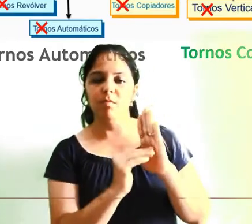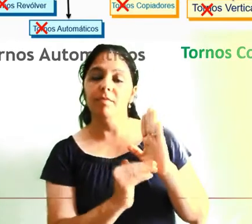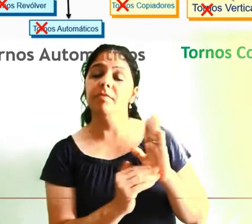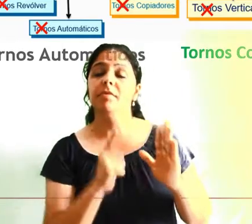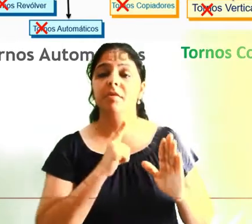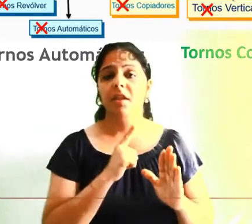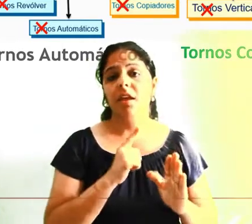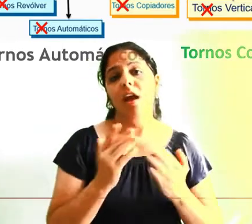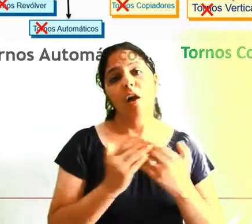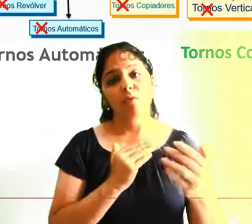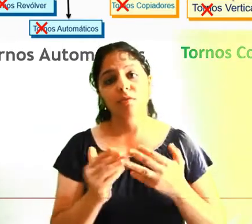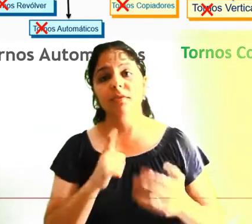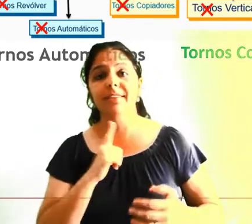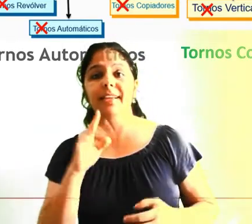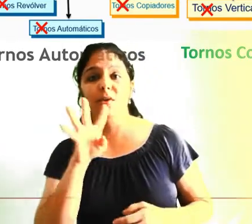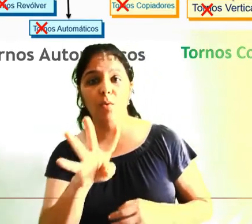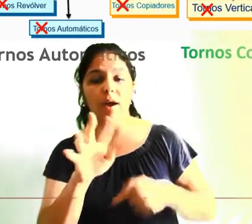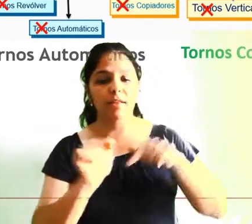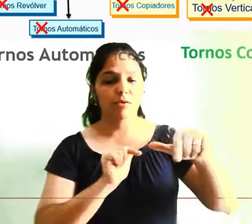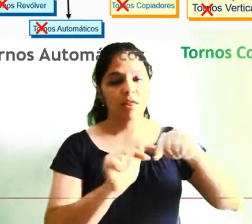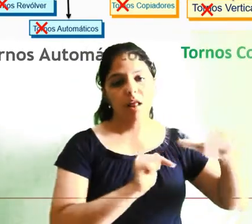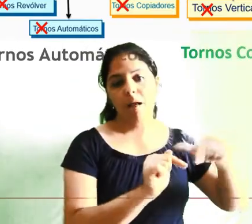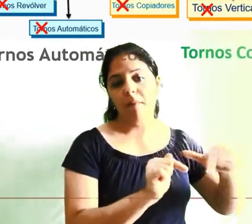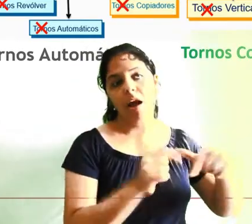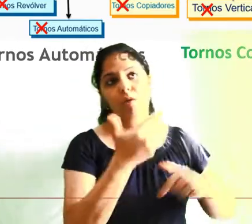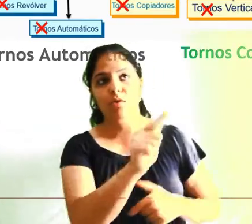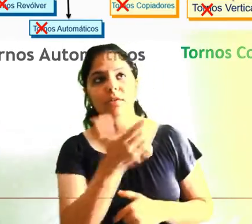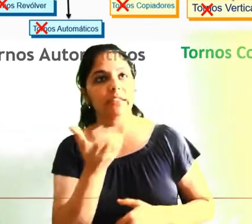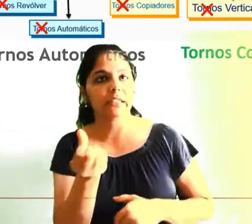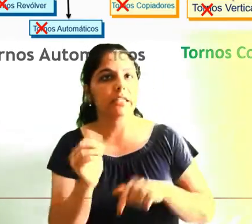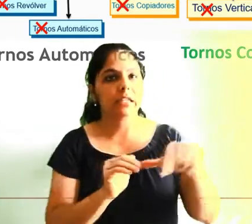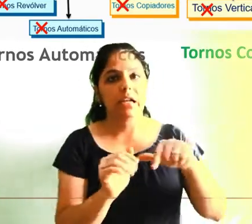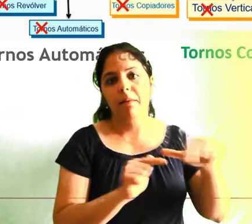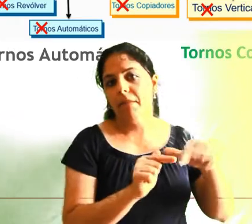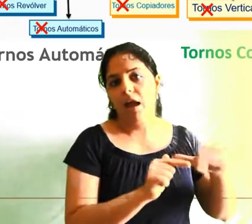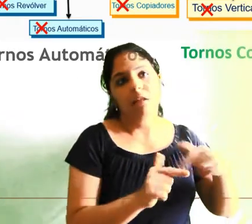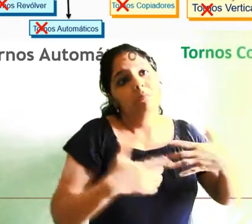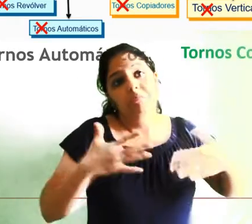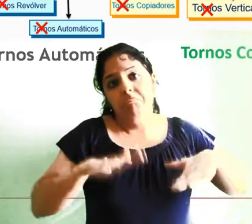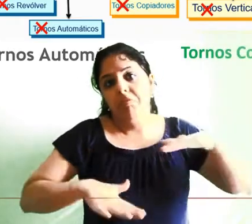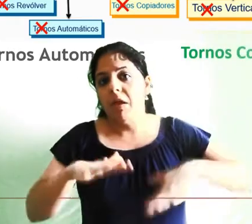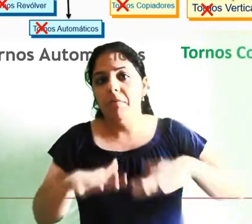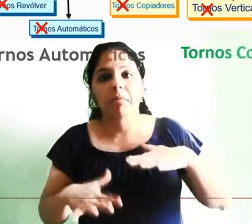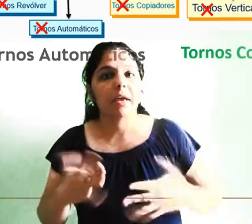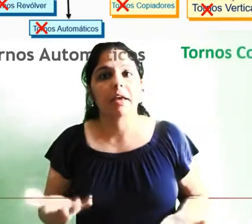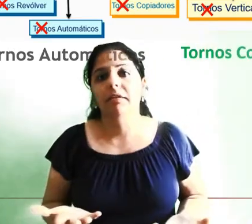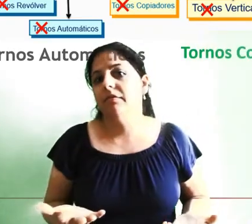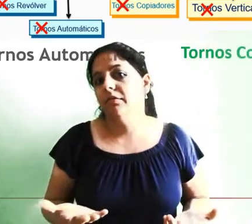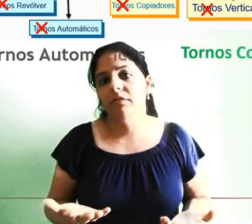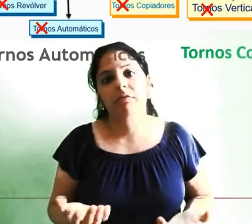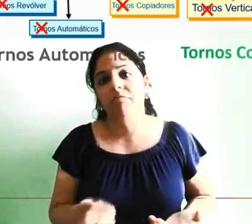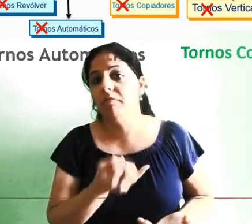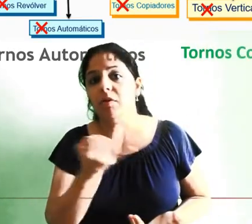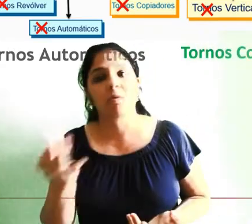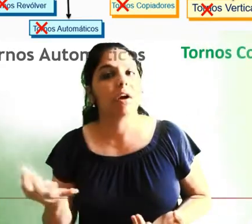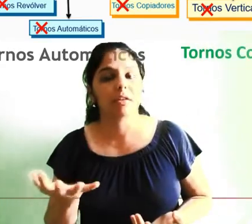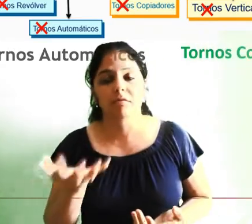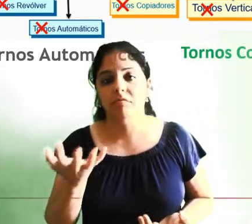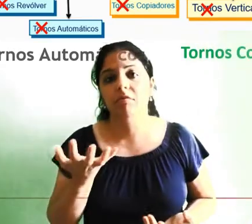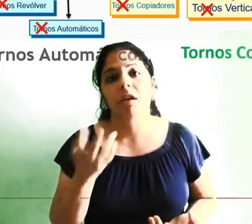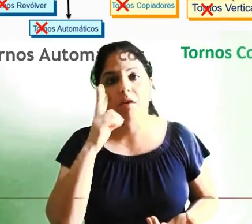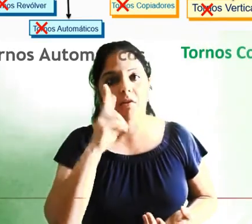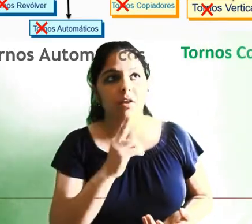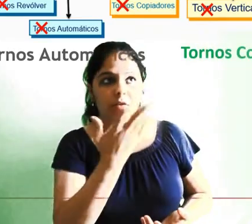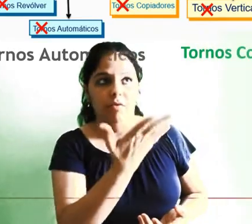tornos que ele tem 4 operações no cabeçote, tem 6 e assim vai. Então, dependendo da quantidade, ele vai dando um tombo e vai fazendo uma